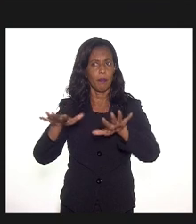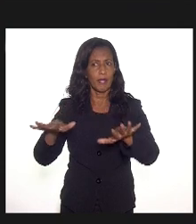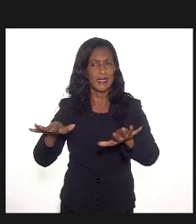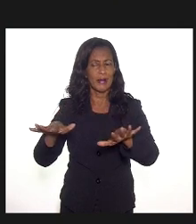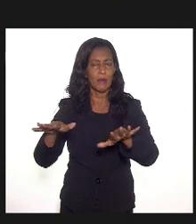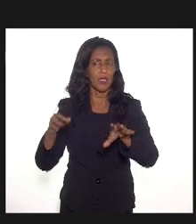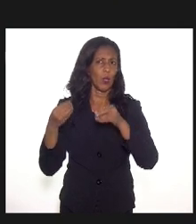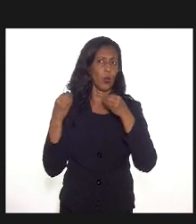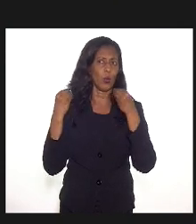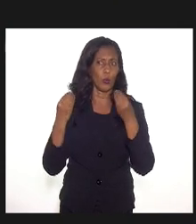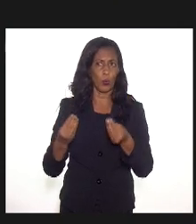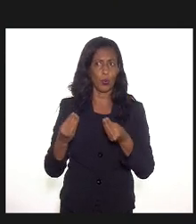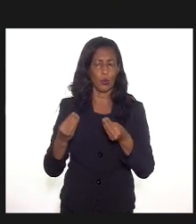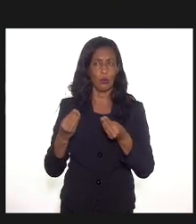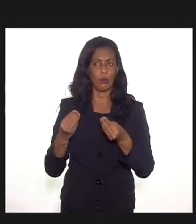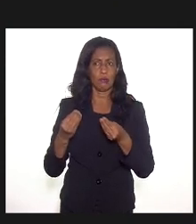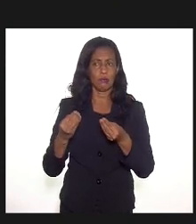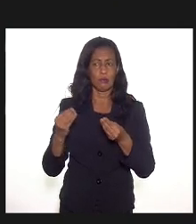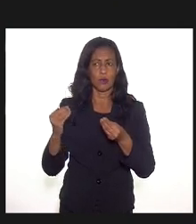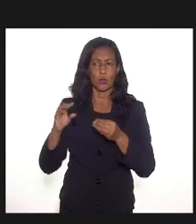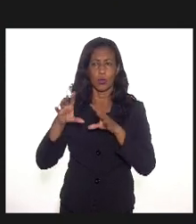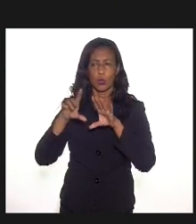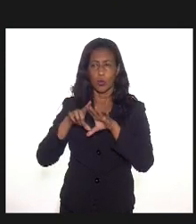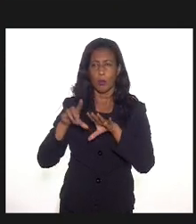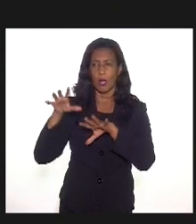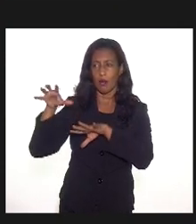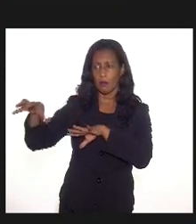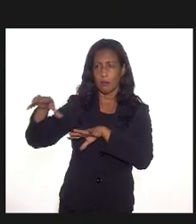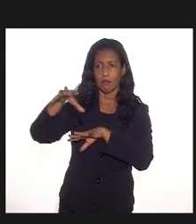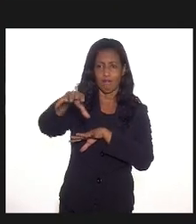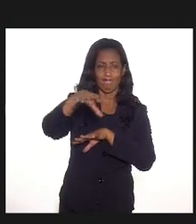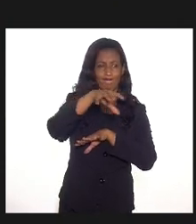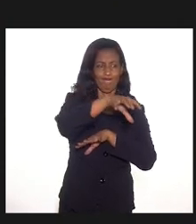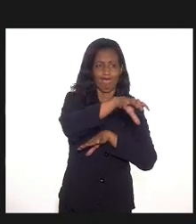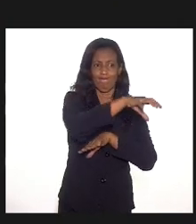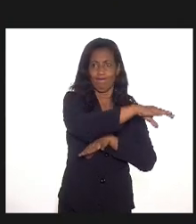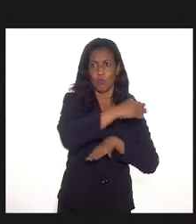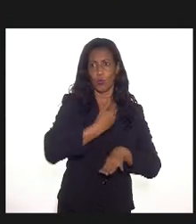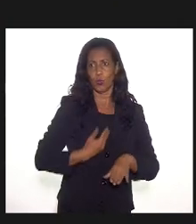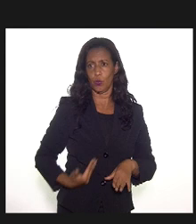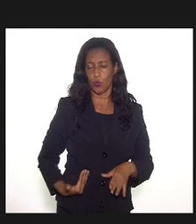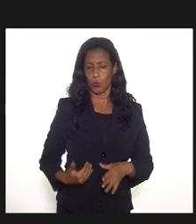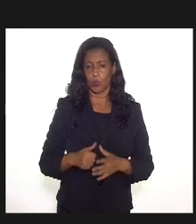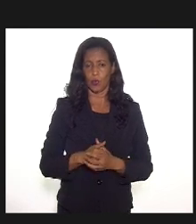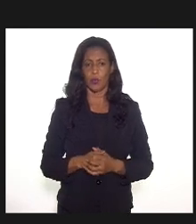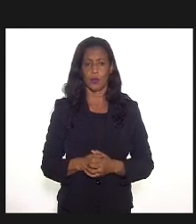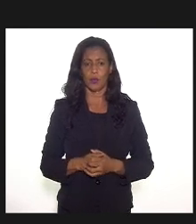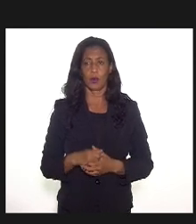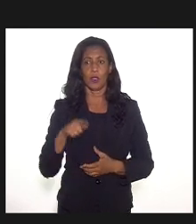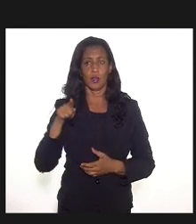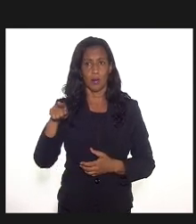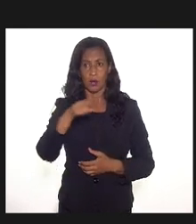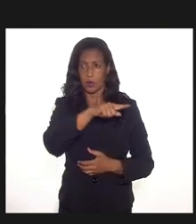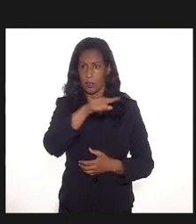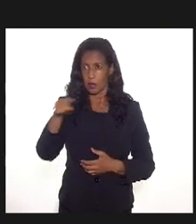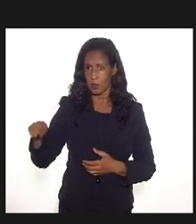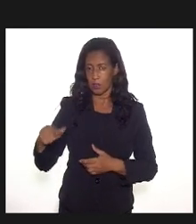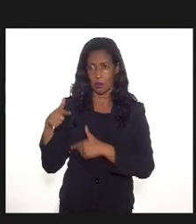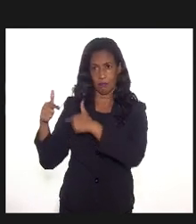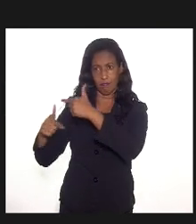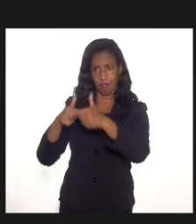abateu sobre cada órgão público, se esses funcionários